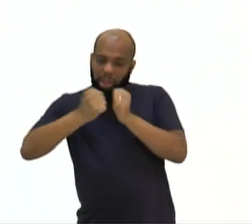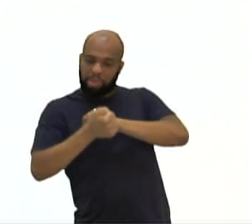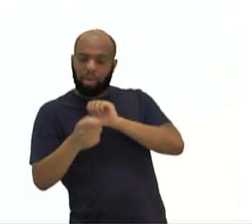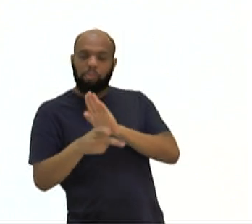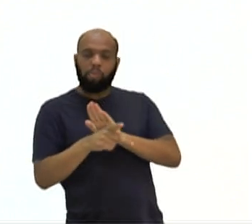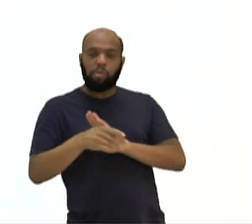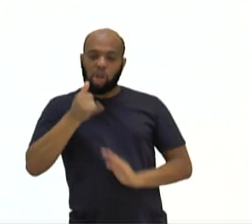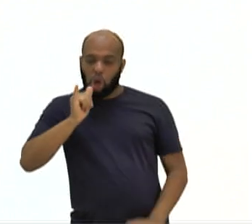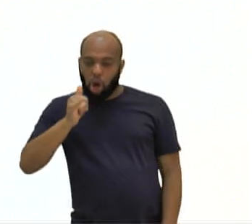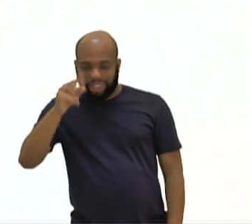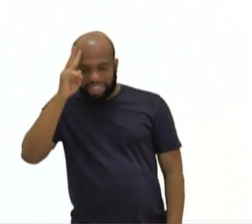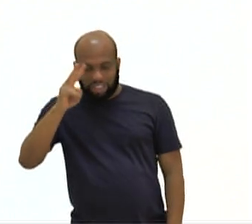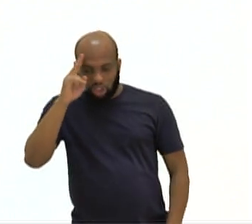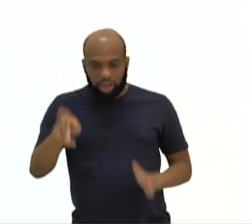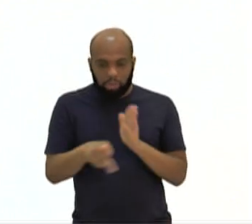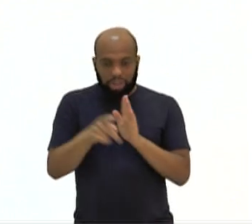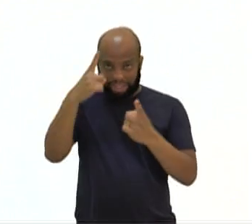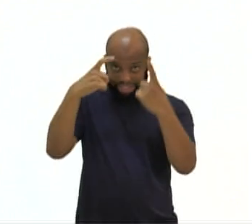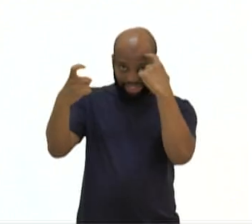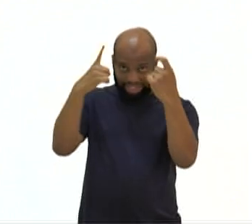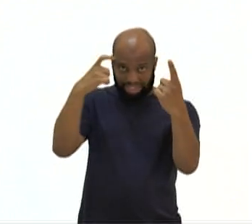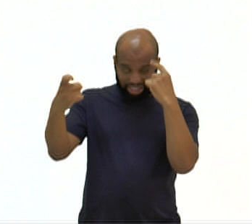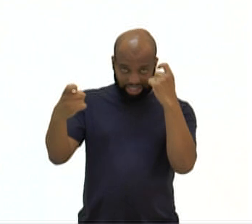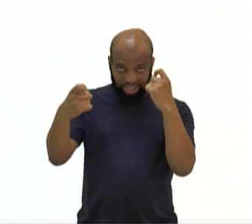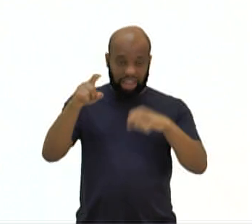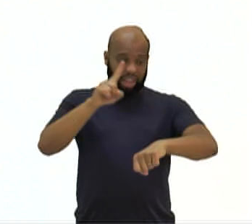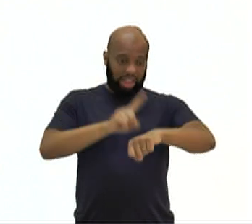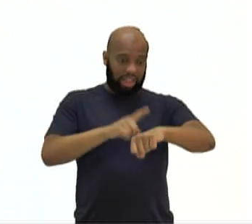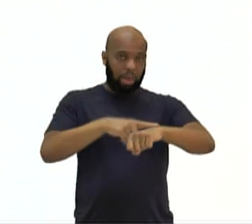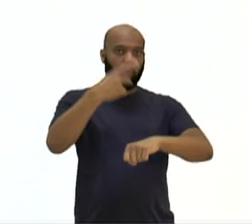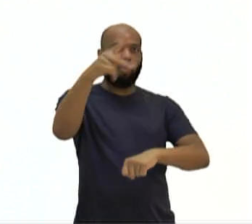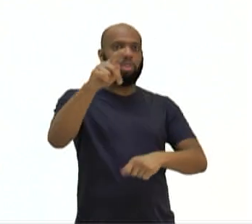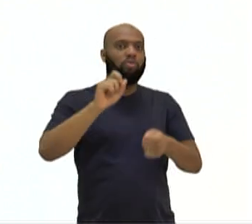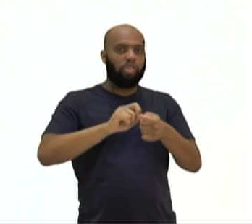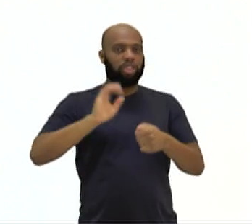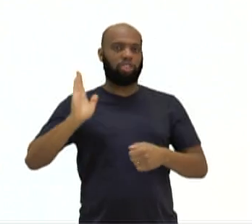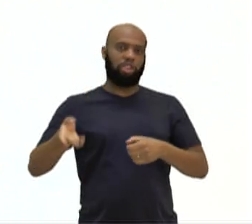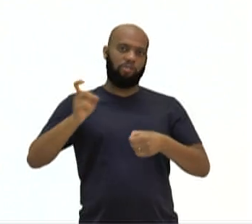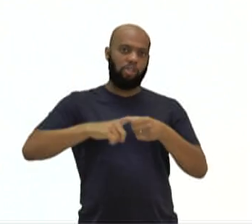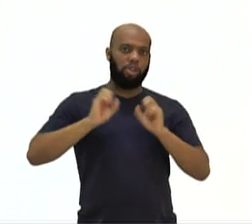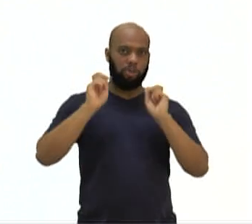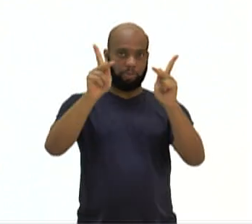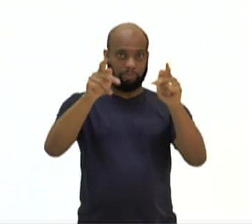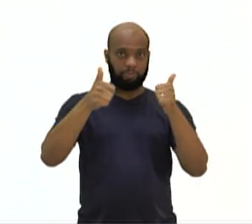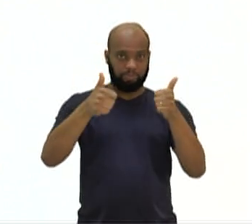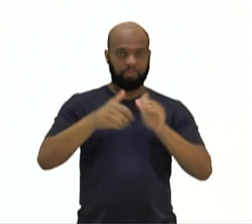relato criativo? Um tempinho para vocês fazerem e nós já voltamos, tudo bem?